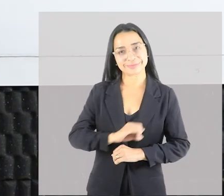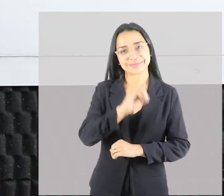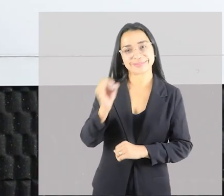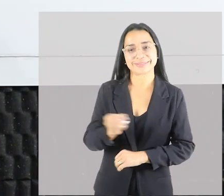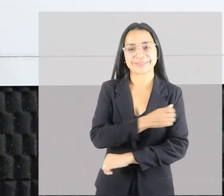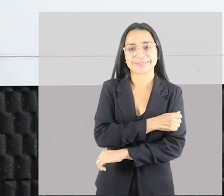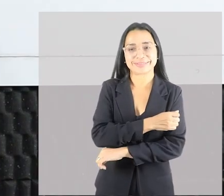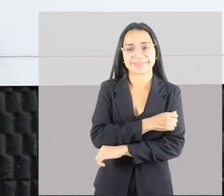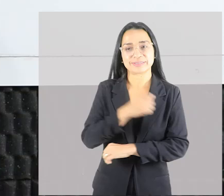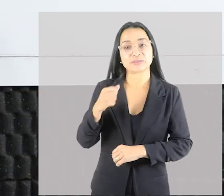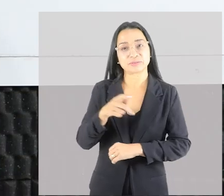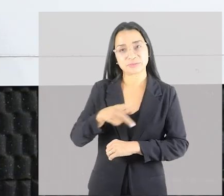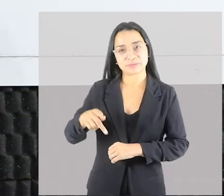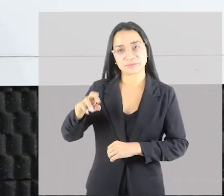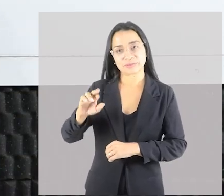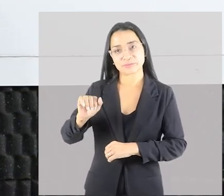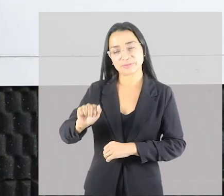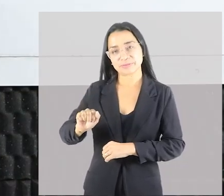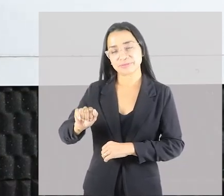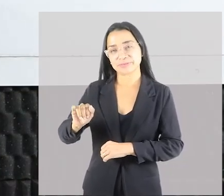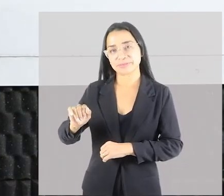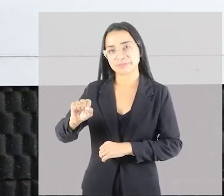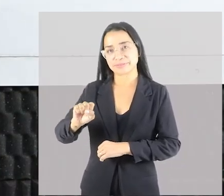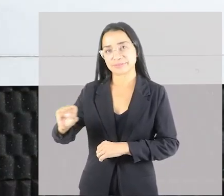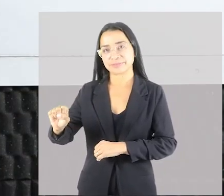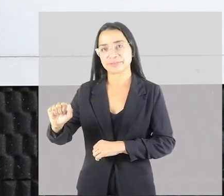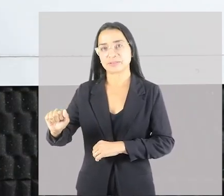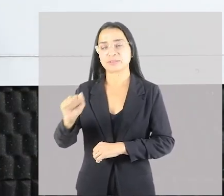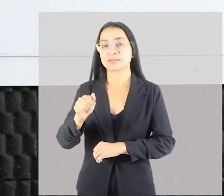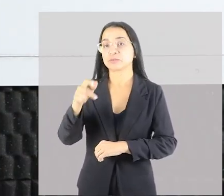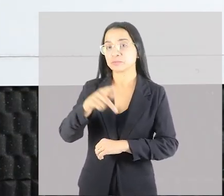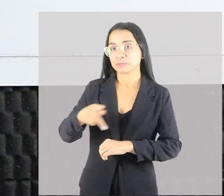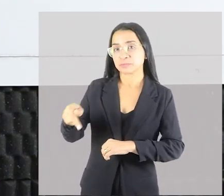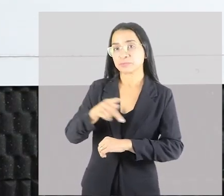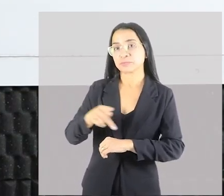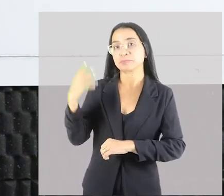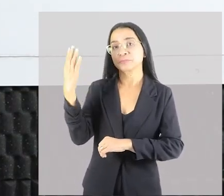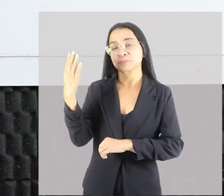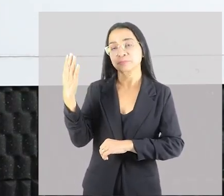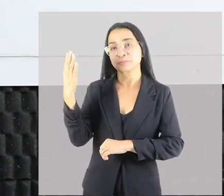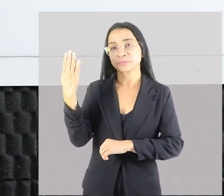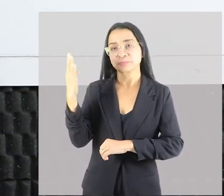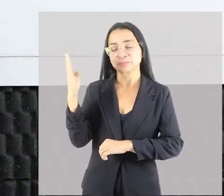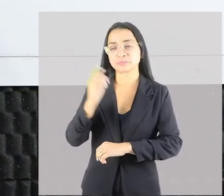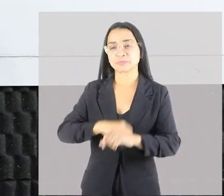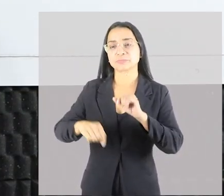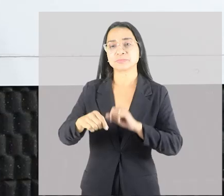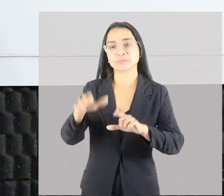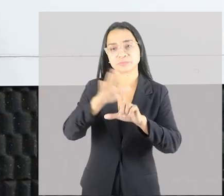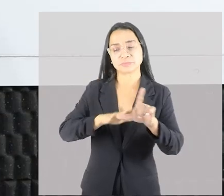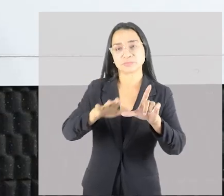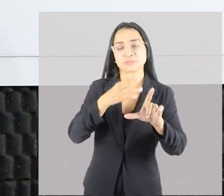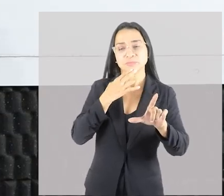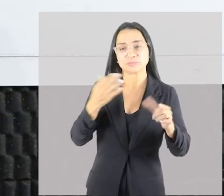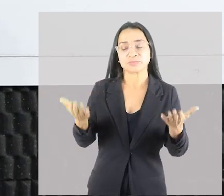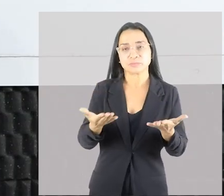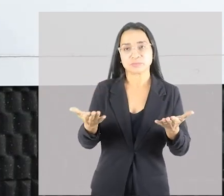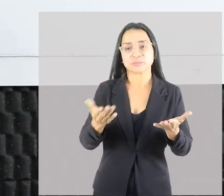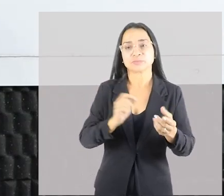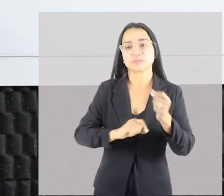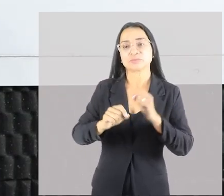aí, galera, aqui é Raíssa Costa, professora de Biologia da nossa plataforma. Estou aqui hoje para mais uma